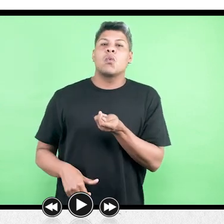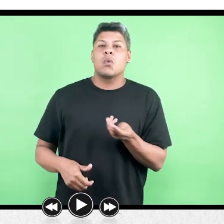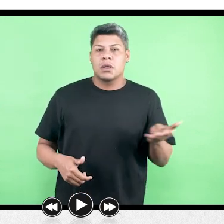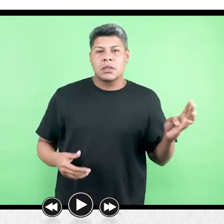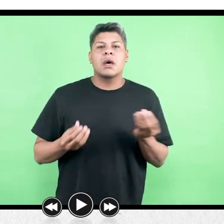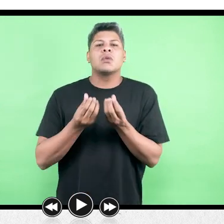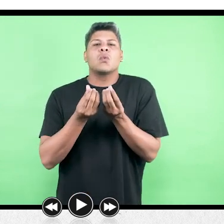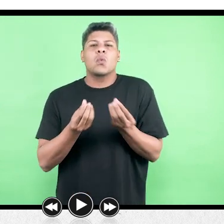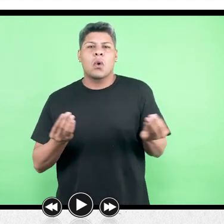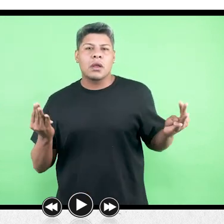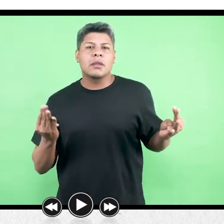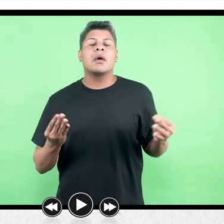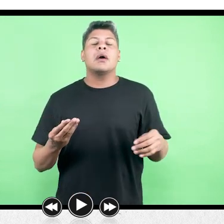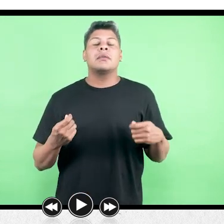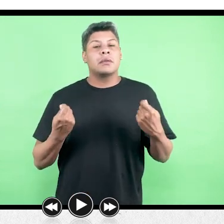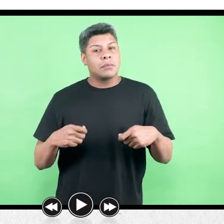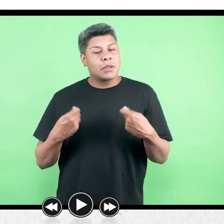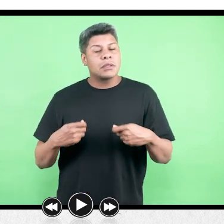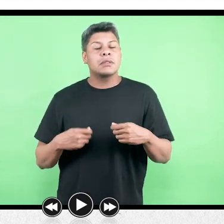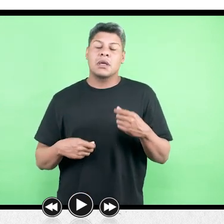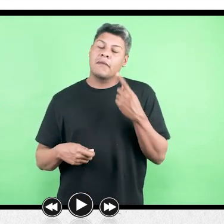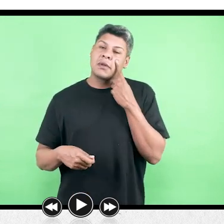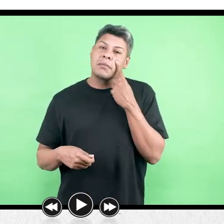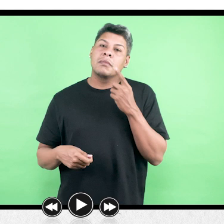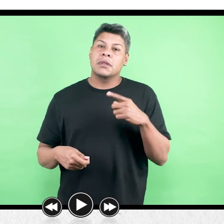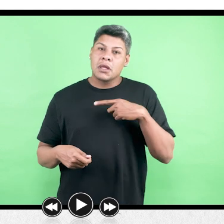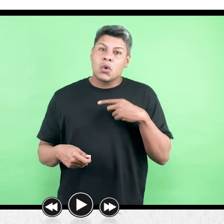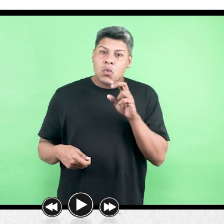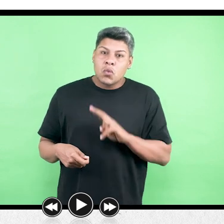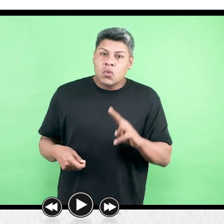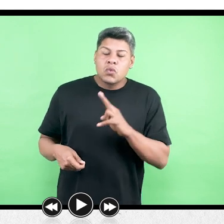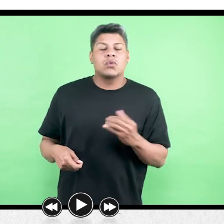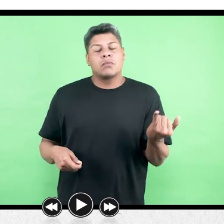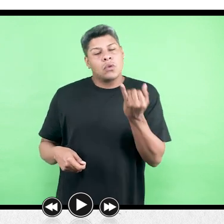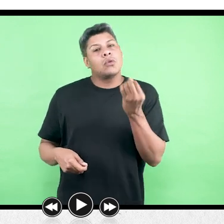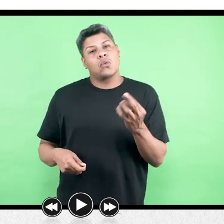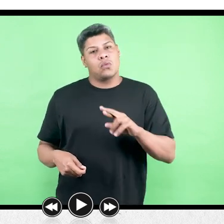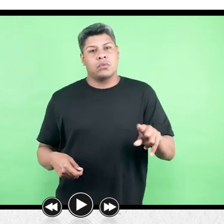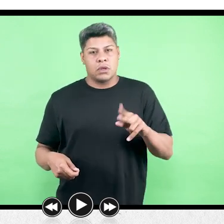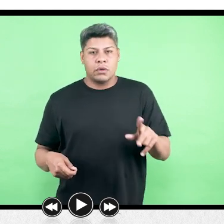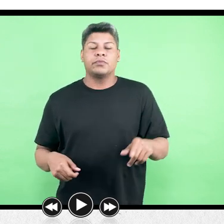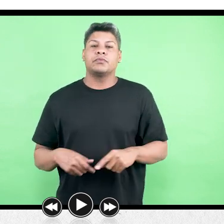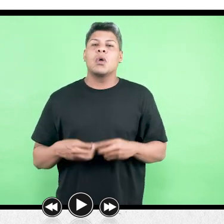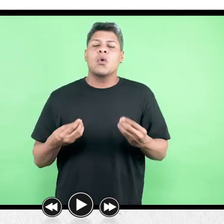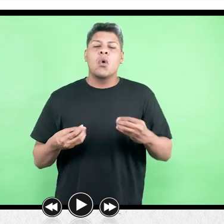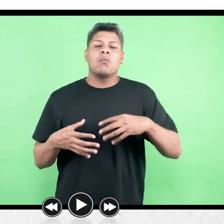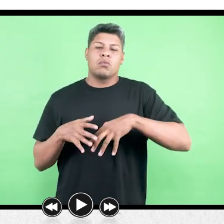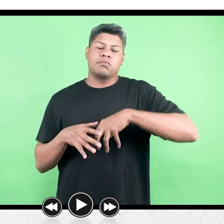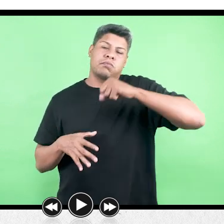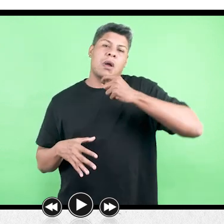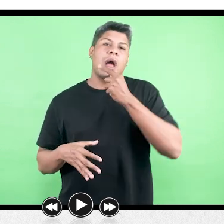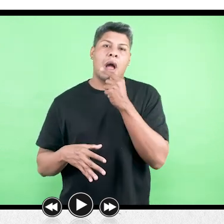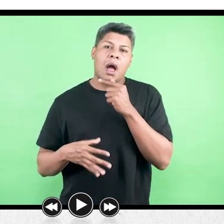qualidade, exceto se é considerado um uso insignificante, mas a gente vai ver em seguidinho. Aí, a captação de água, seja para o